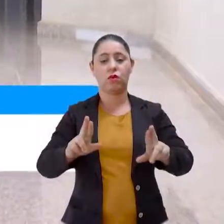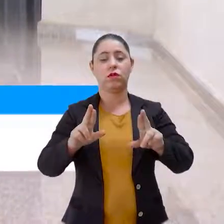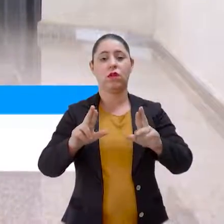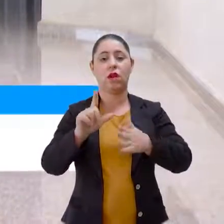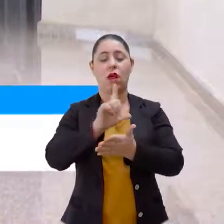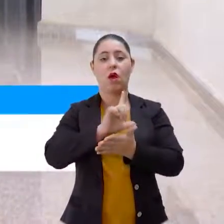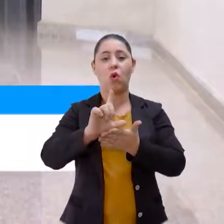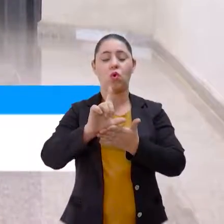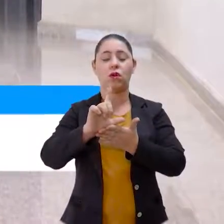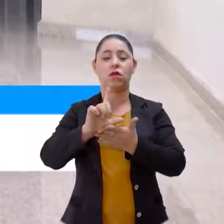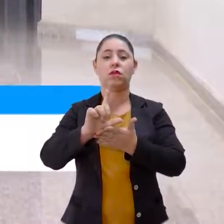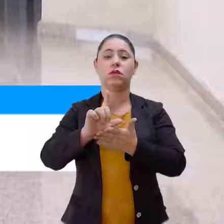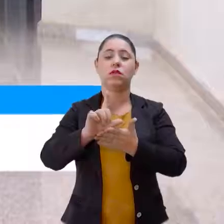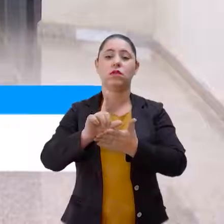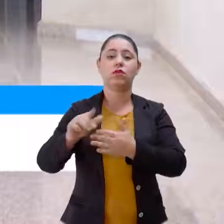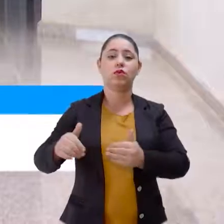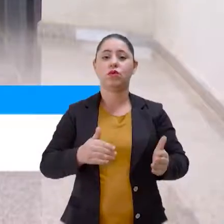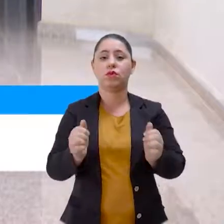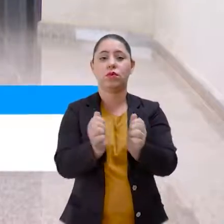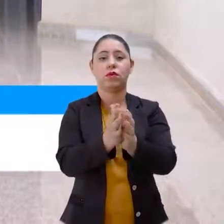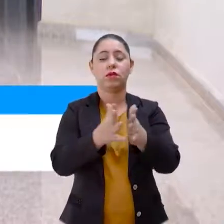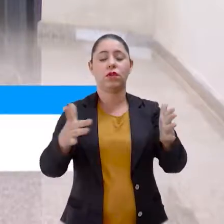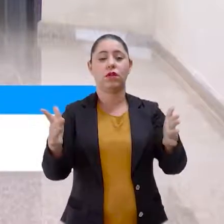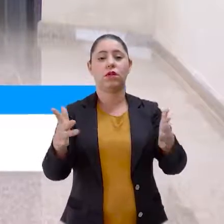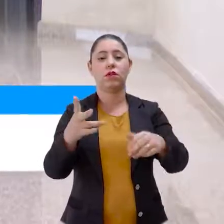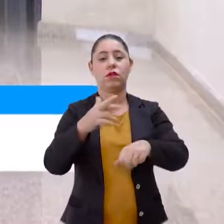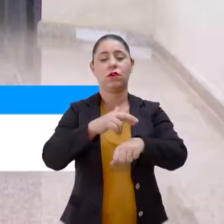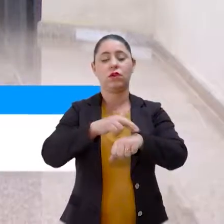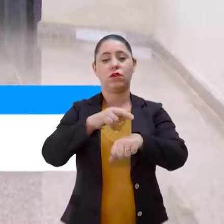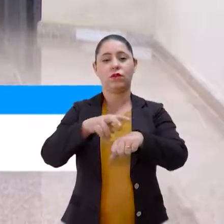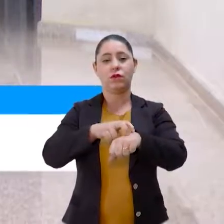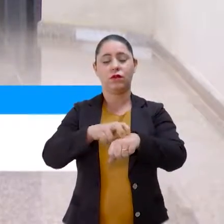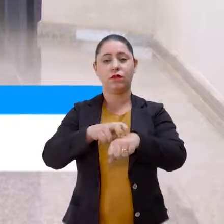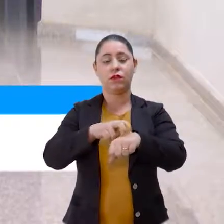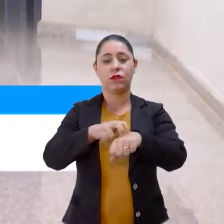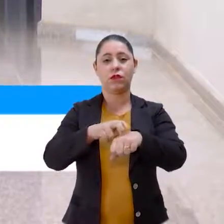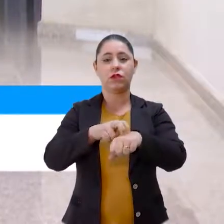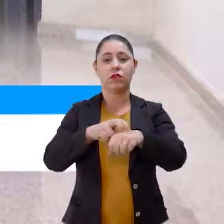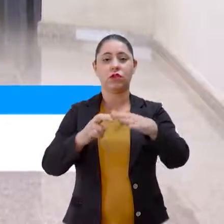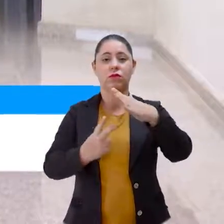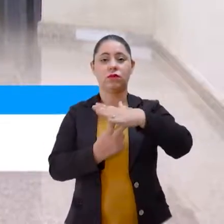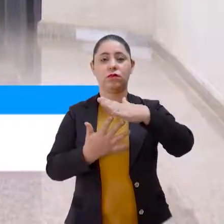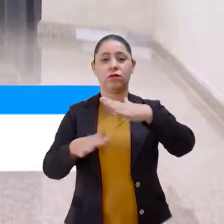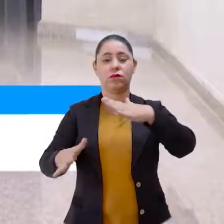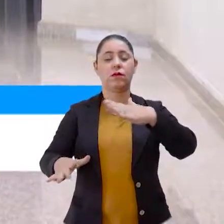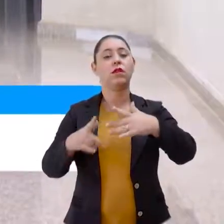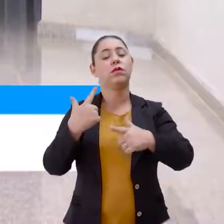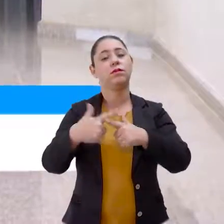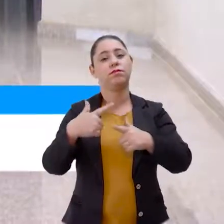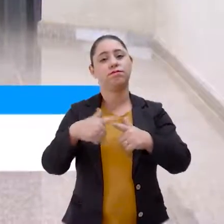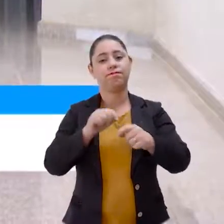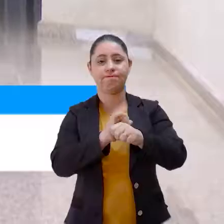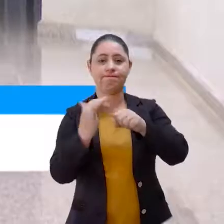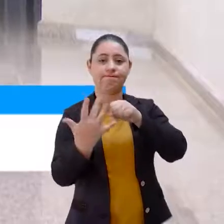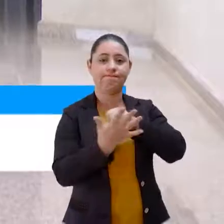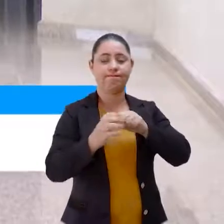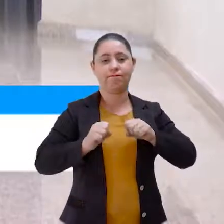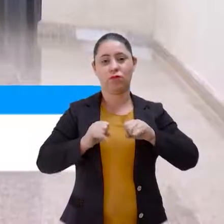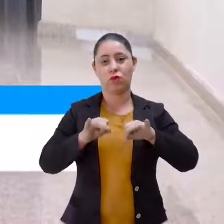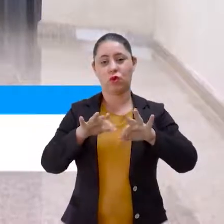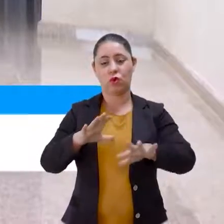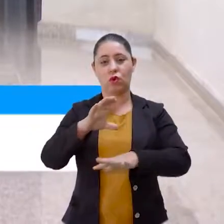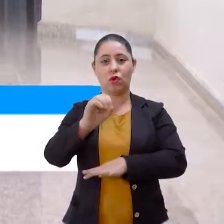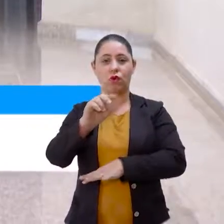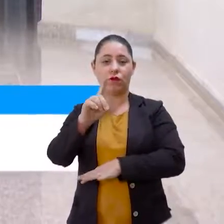Rica, Laguna Carapã, Rio Brilhante, Rio Verde de Mato Grosso e Selvíria, em decorrência da